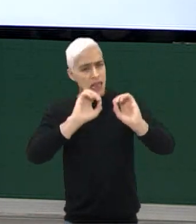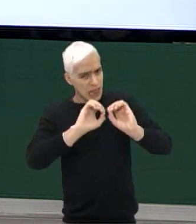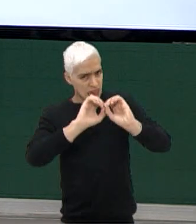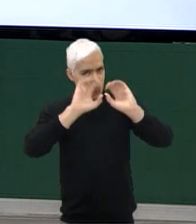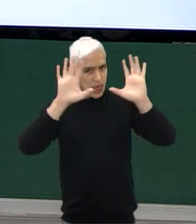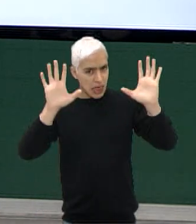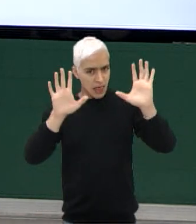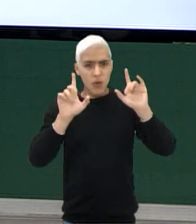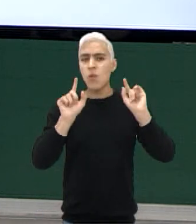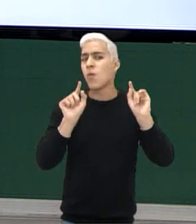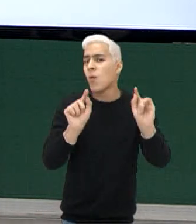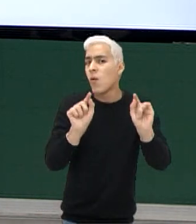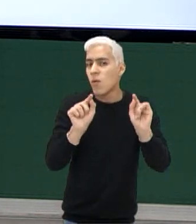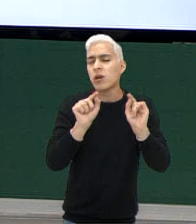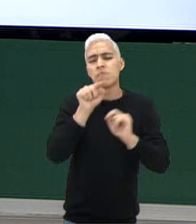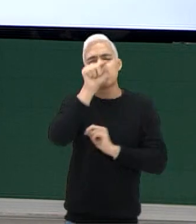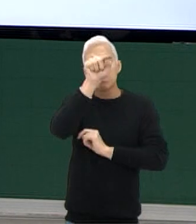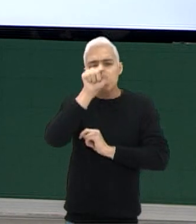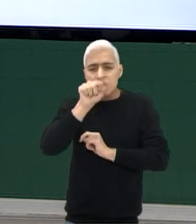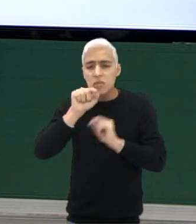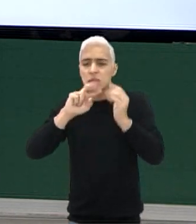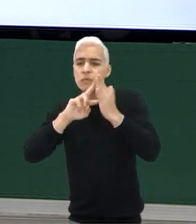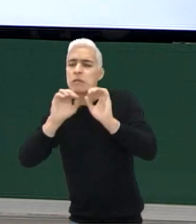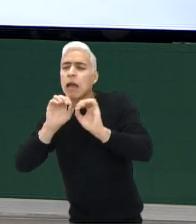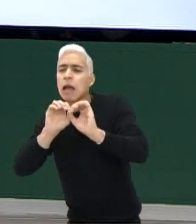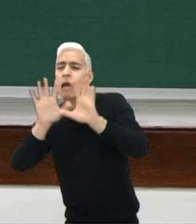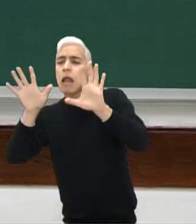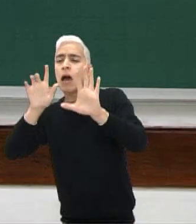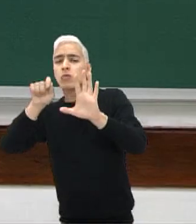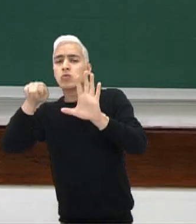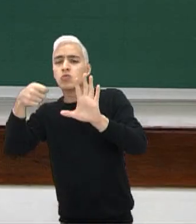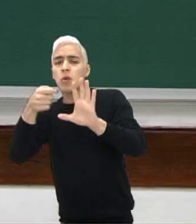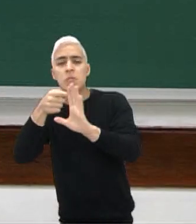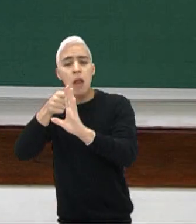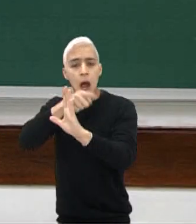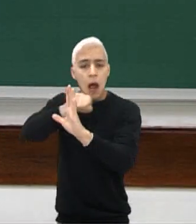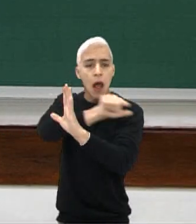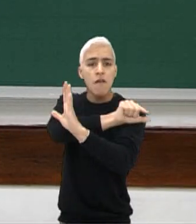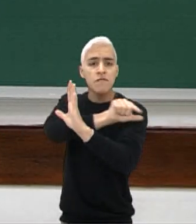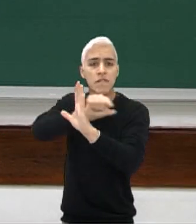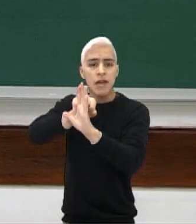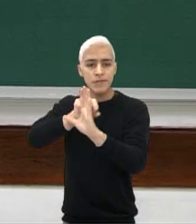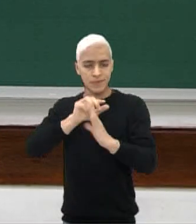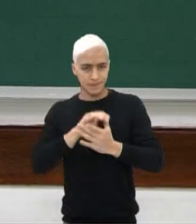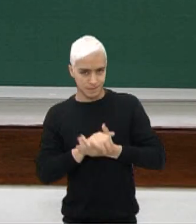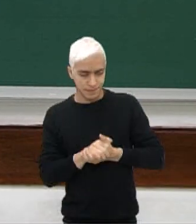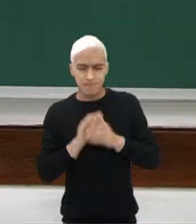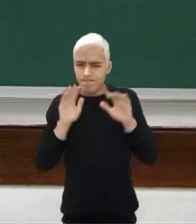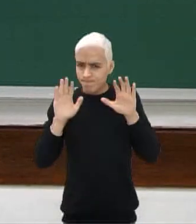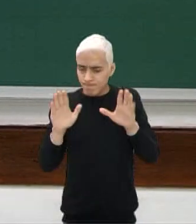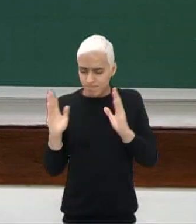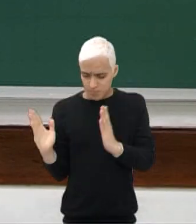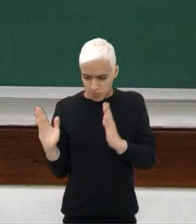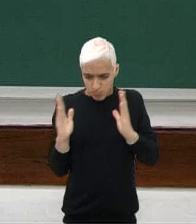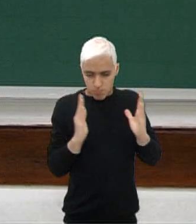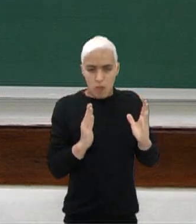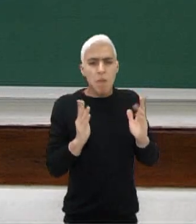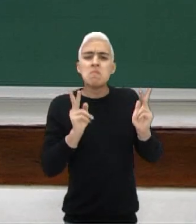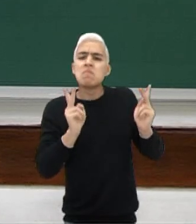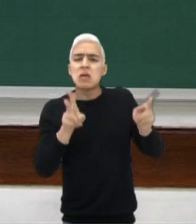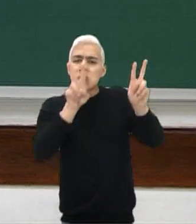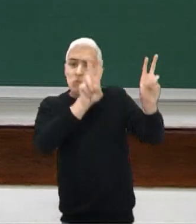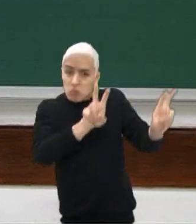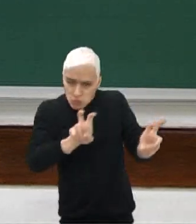esclarecer com os 2 pontos. Muito bem. Agora, ainda falando desse título que nós